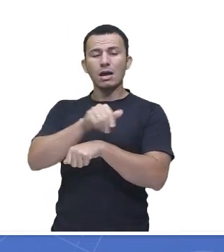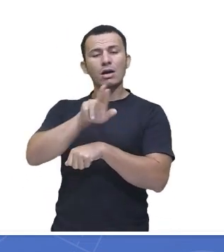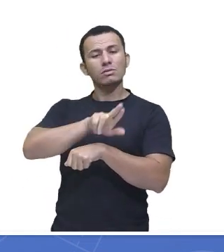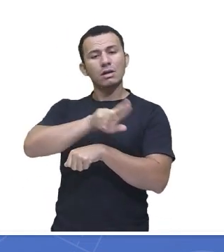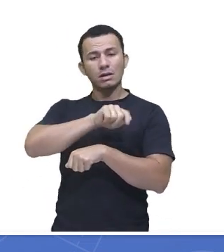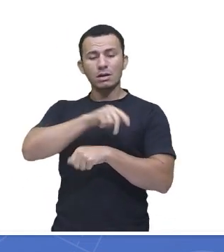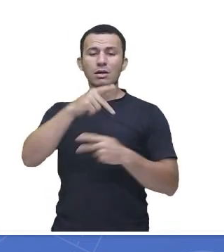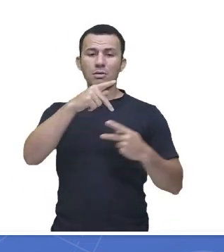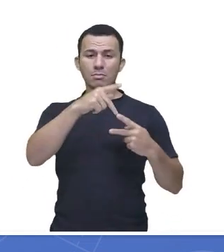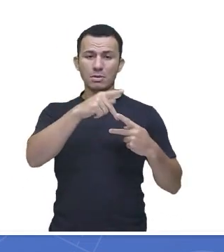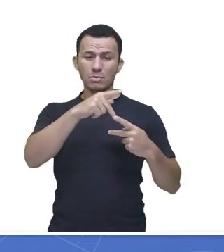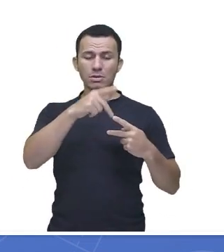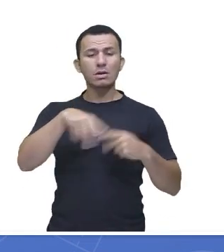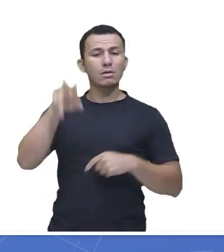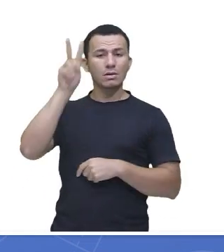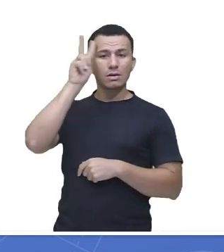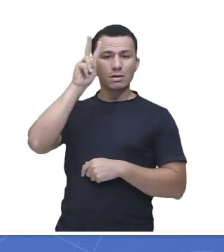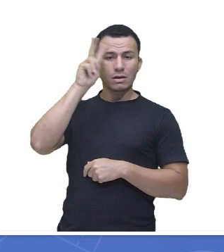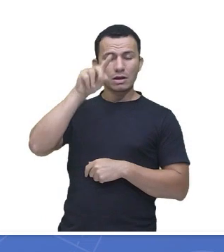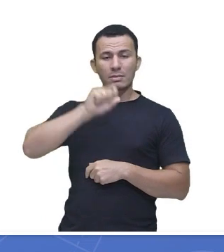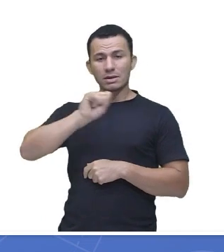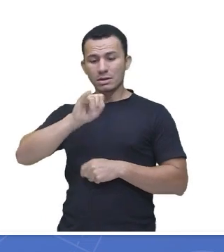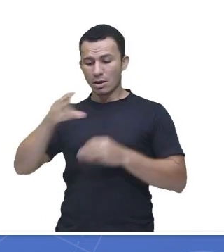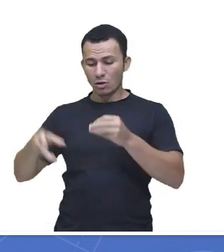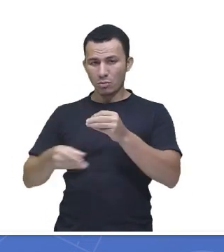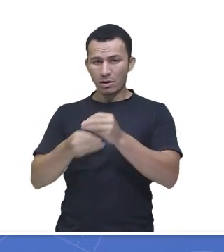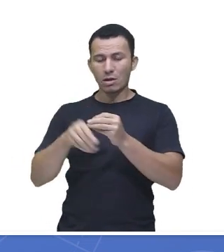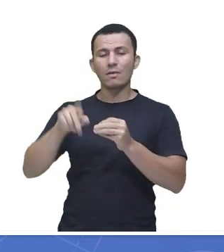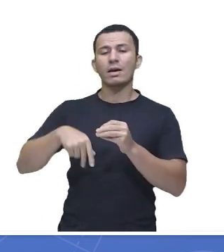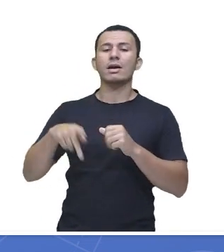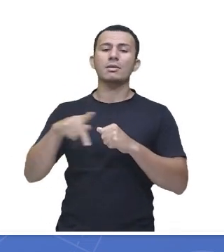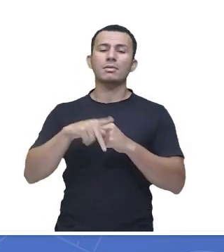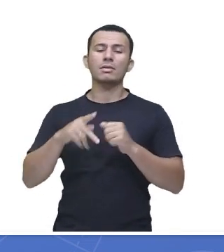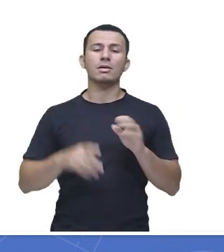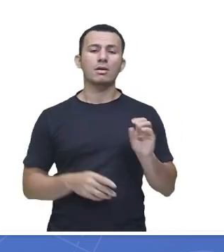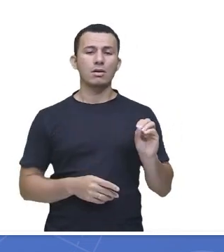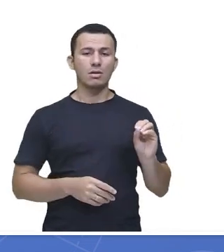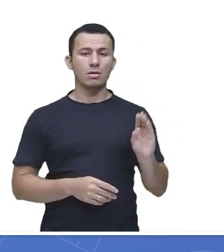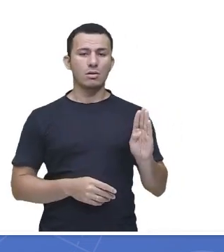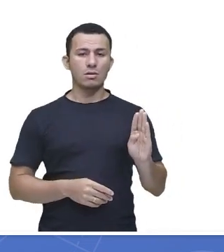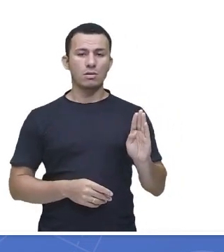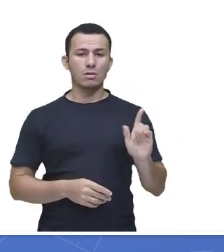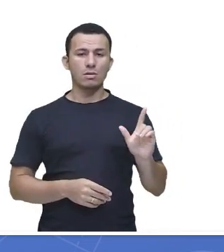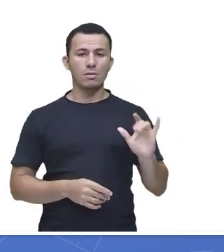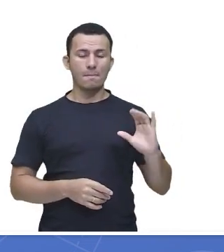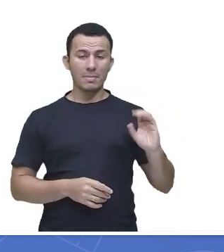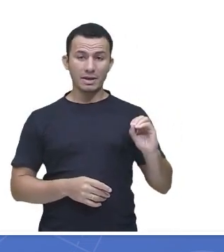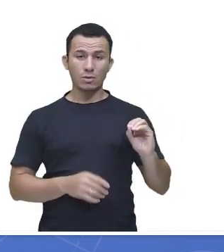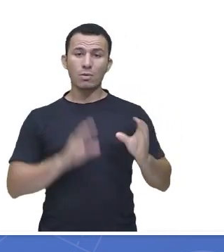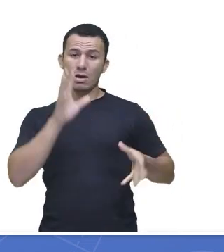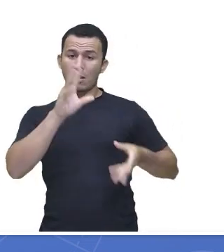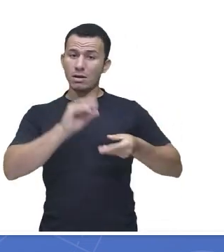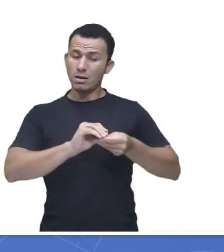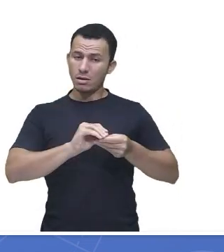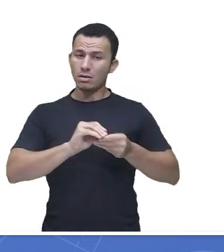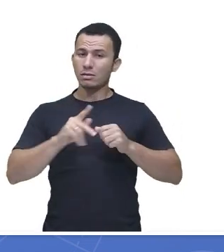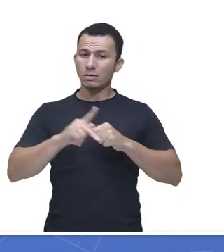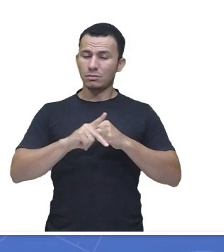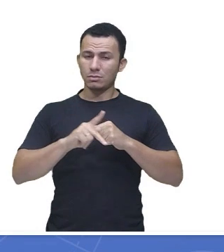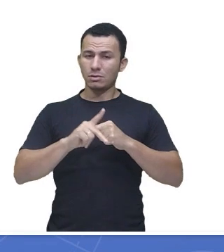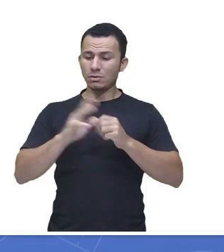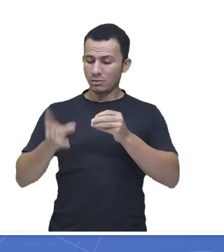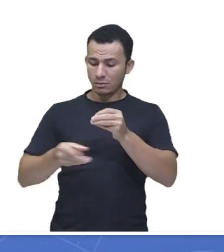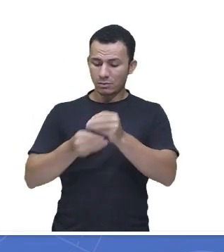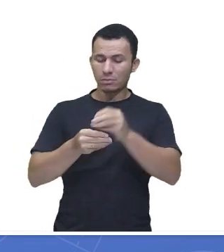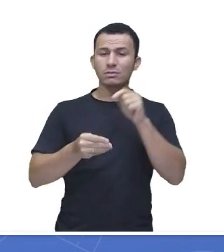antecedidos pela preposição. Lembrando que se é complemento, são pronomes oblíquos, tá bom? E aí, se eu uso preposição com esses pronomes oblíquos,